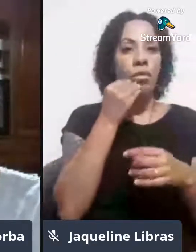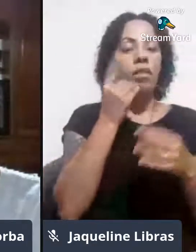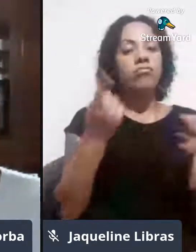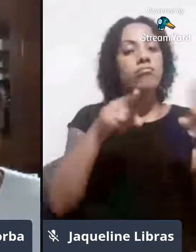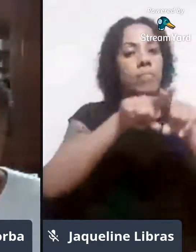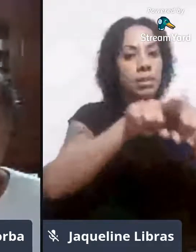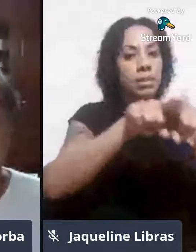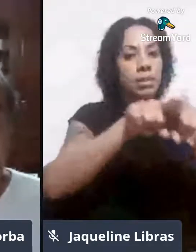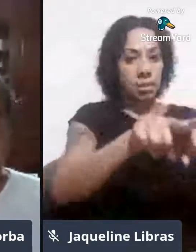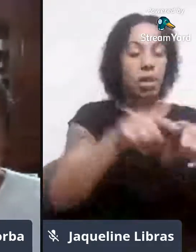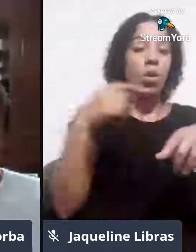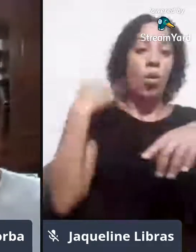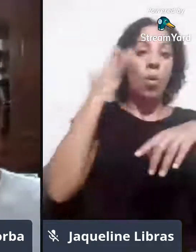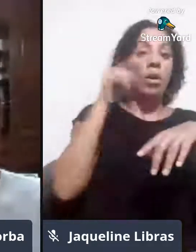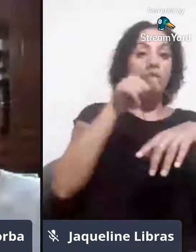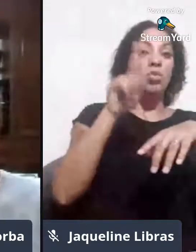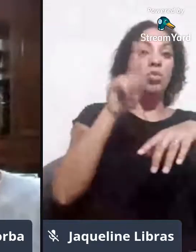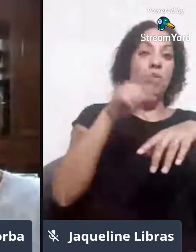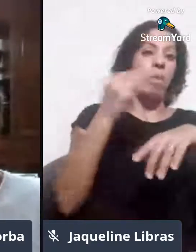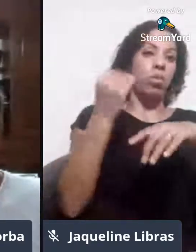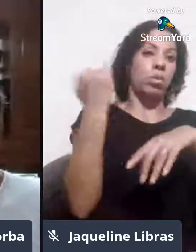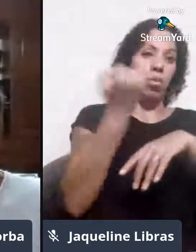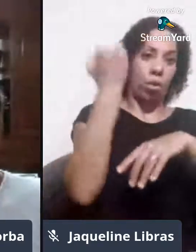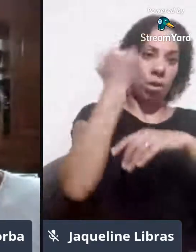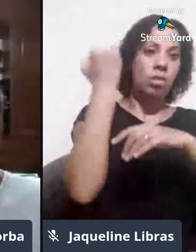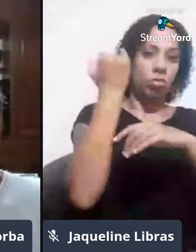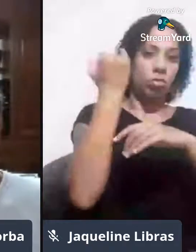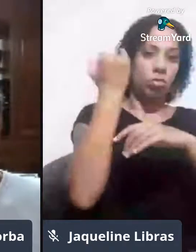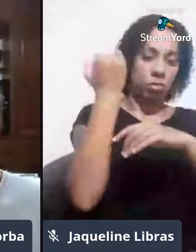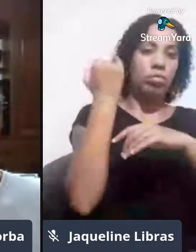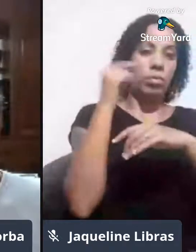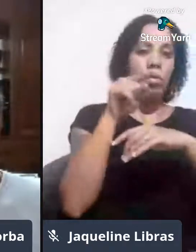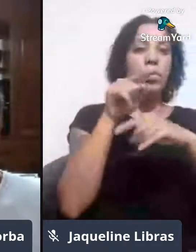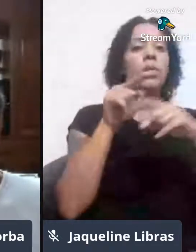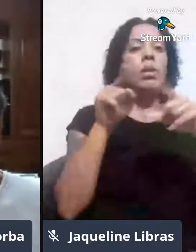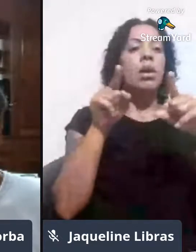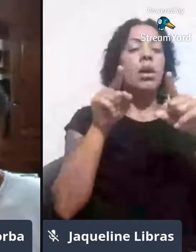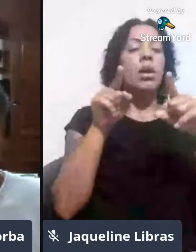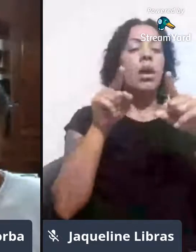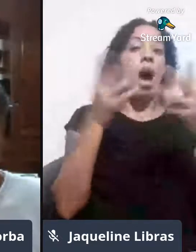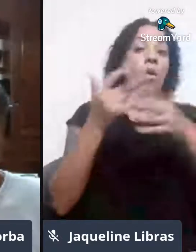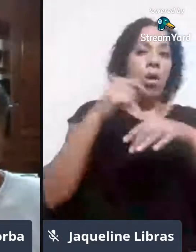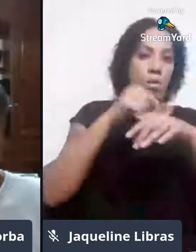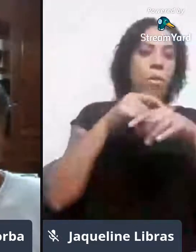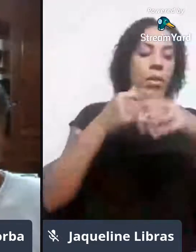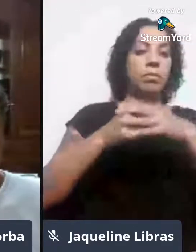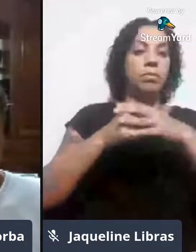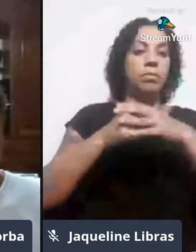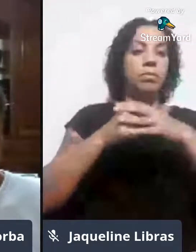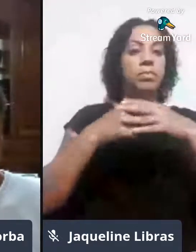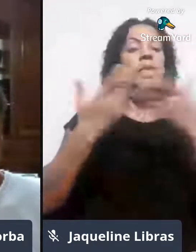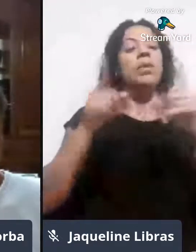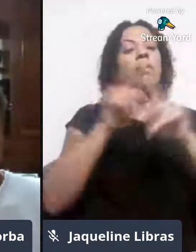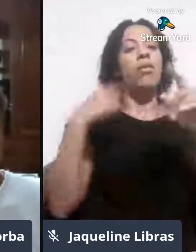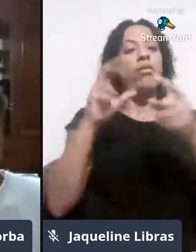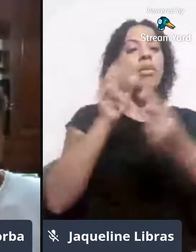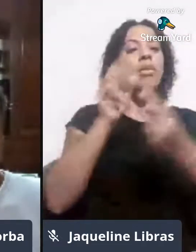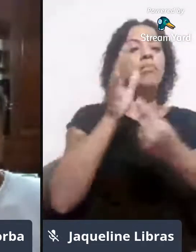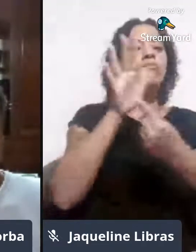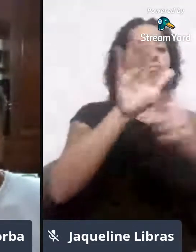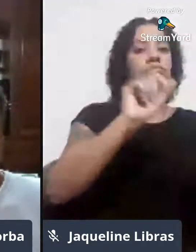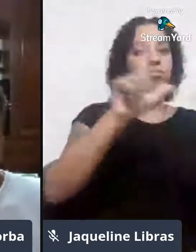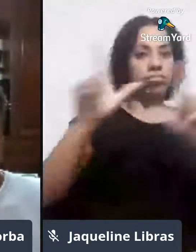Acho que isso é bastante importante e bastante viável nesse momento. Eu vou também compartilhar a tela e